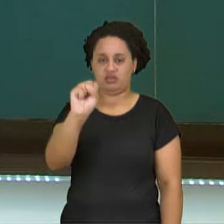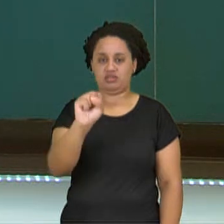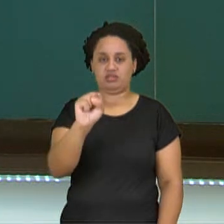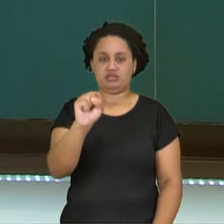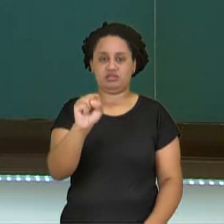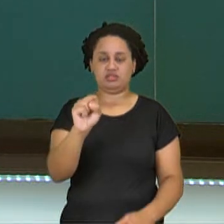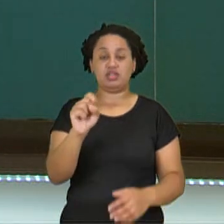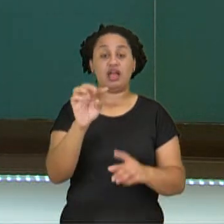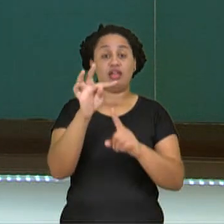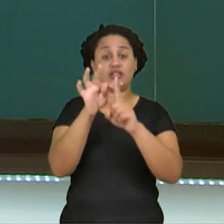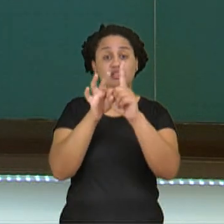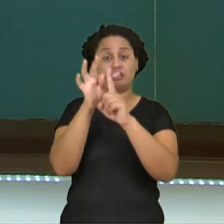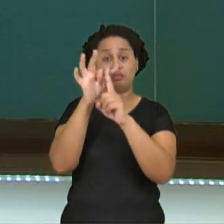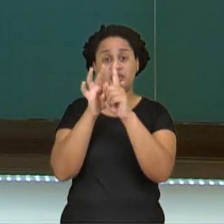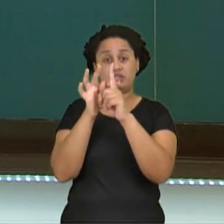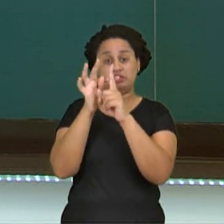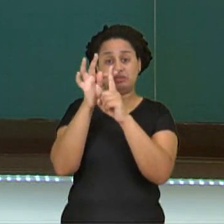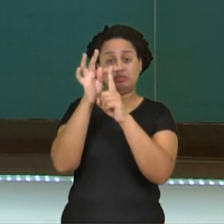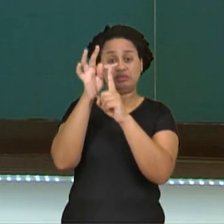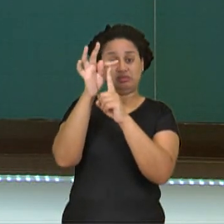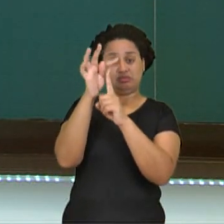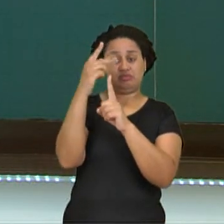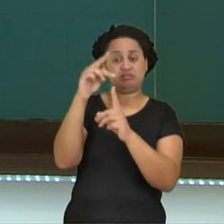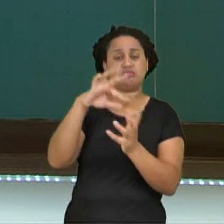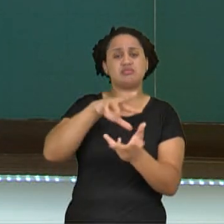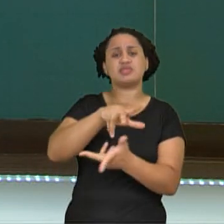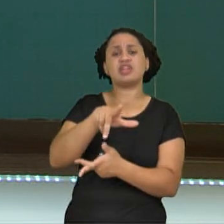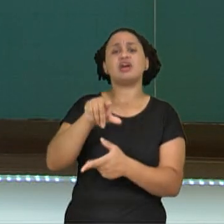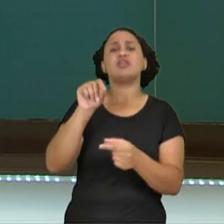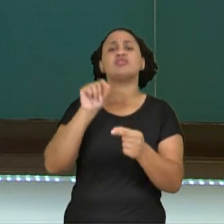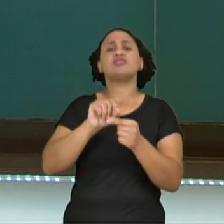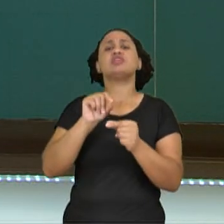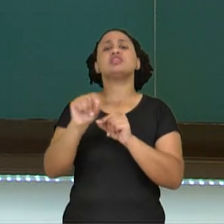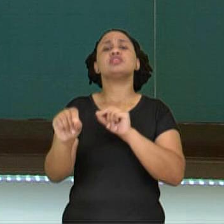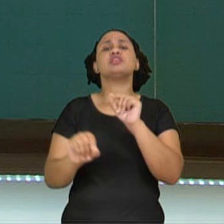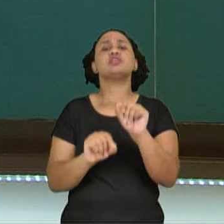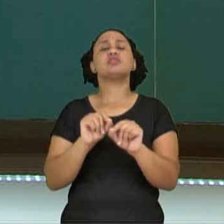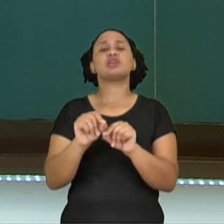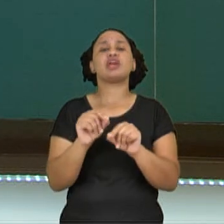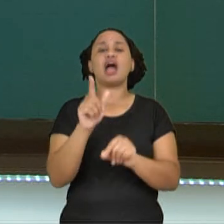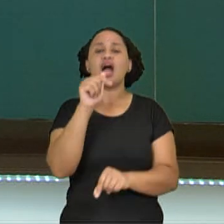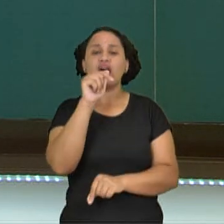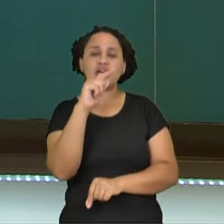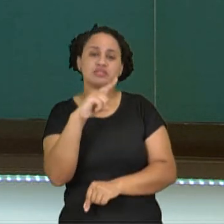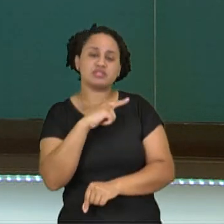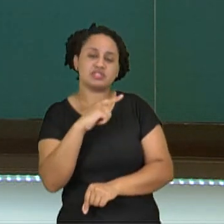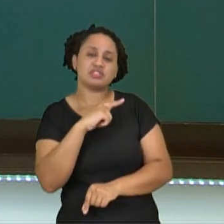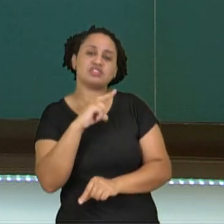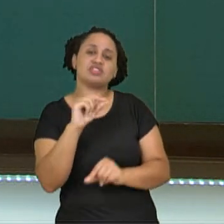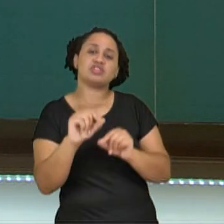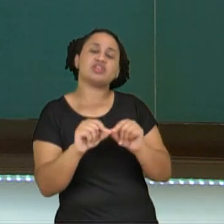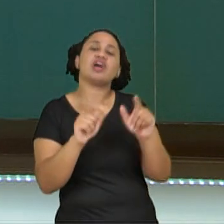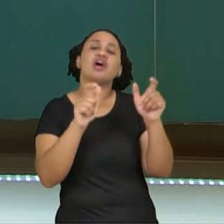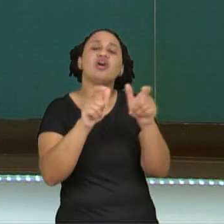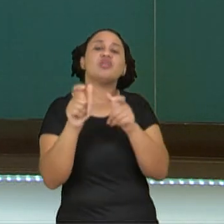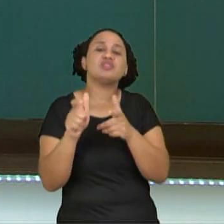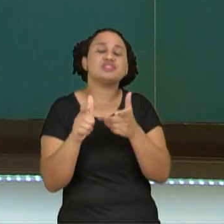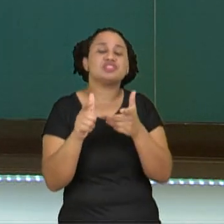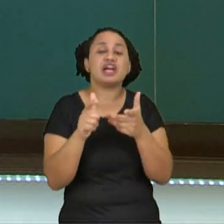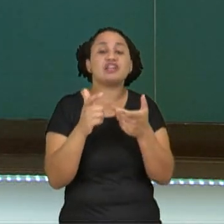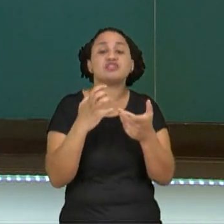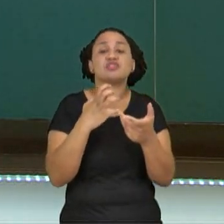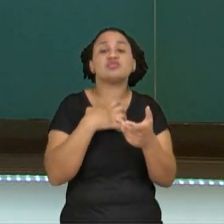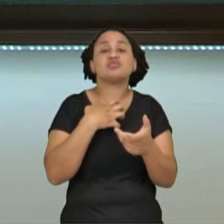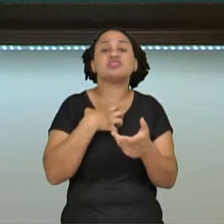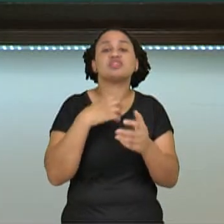temperatura elevada do nosso planeta fazia com que a água que existia fosse encontrada no estado